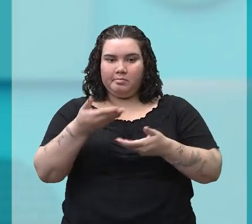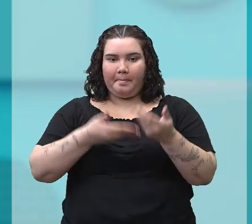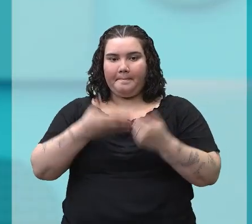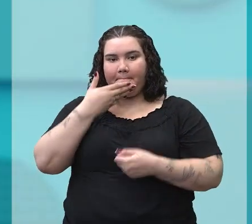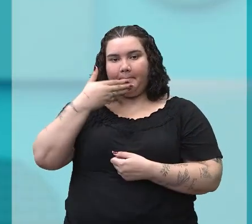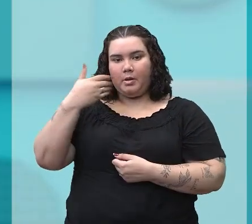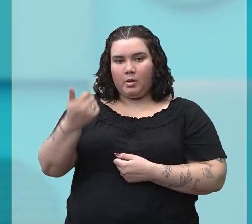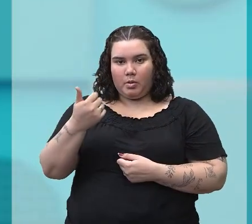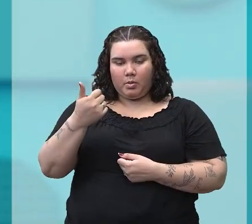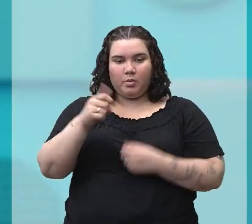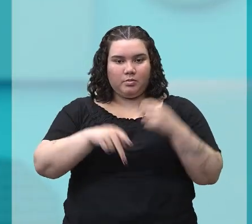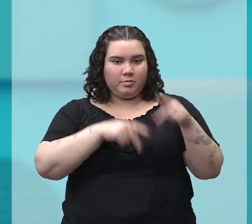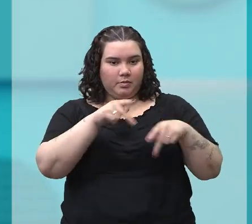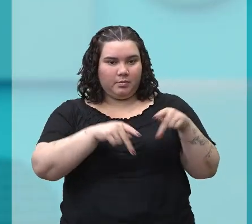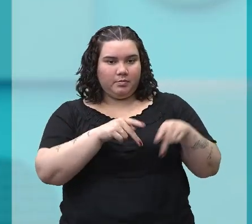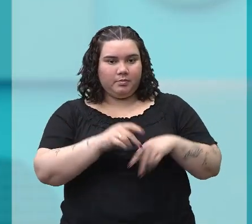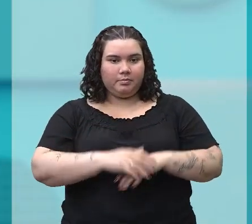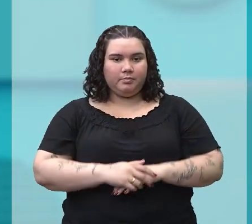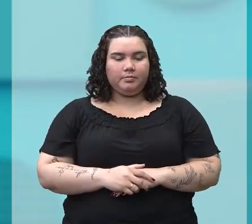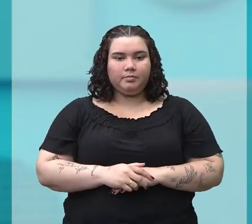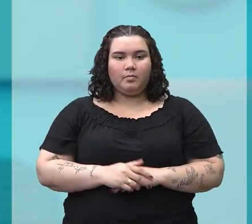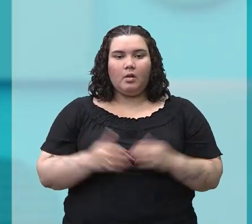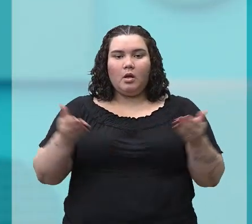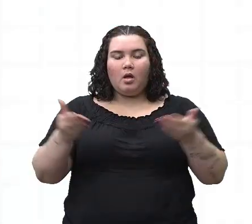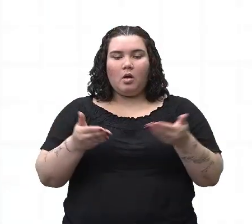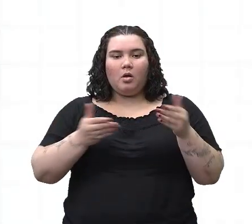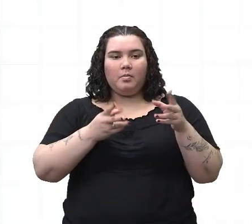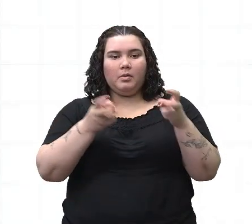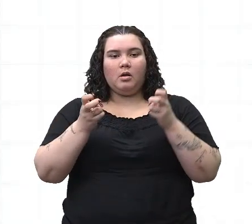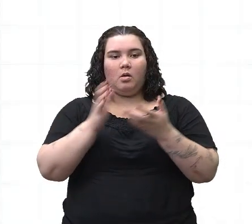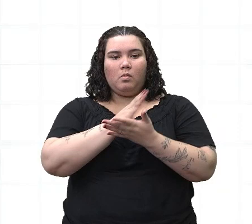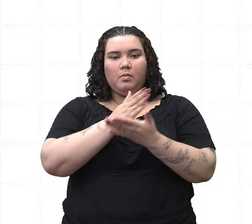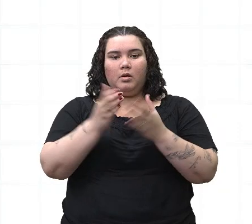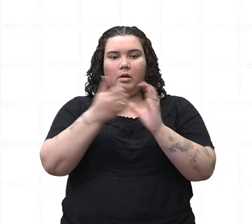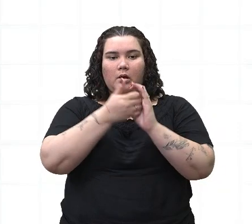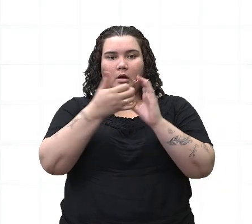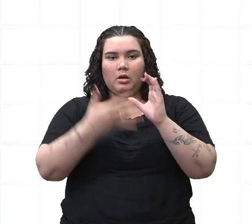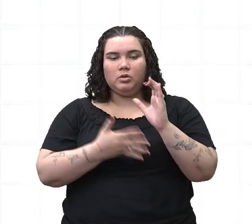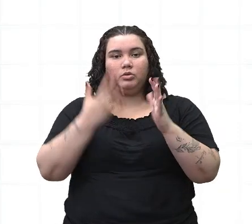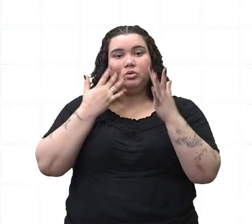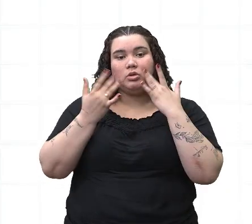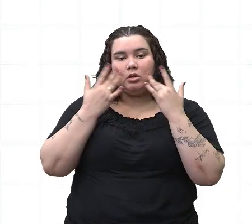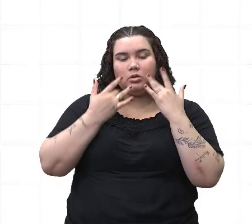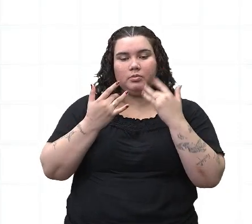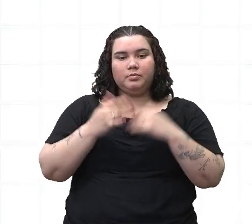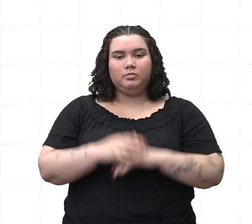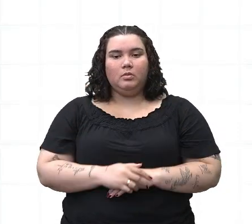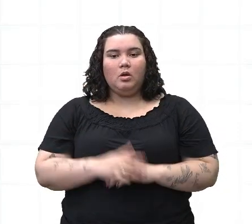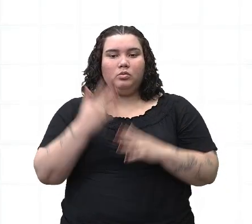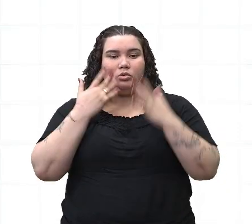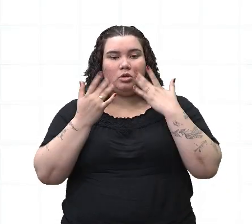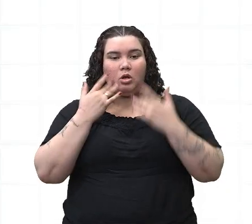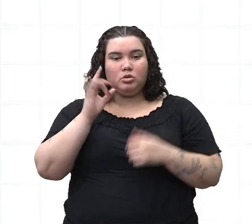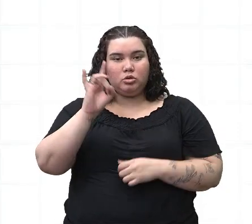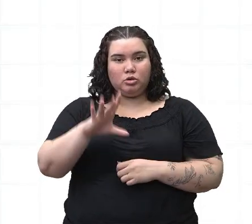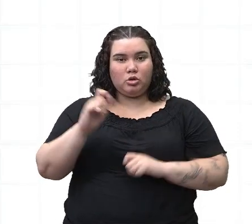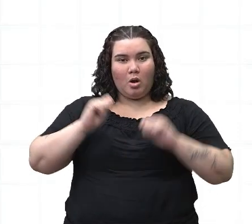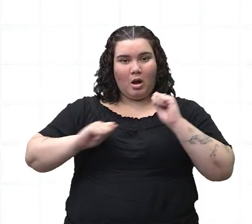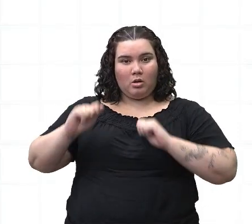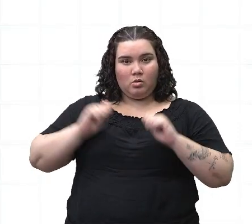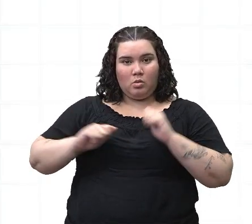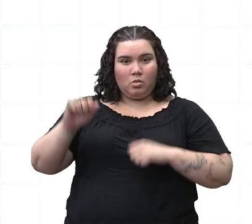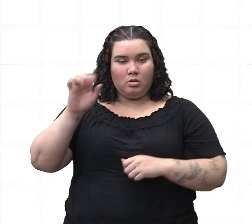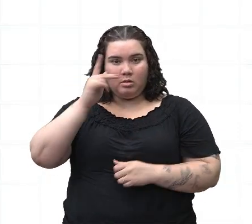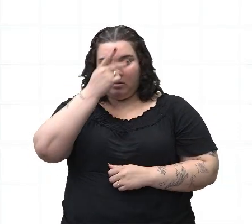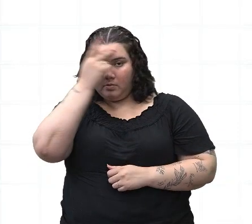com o público. E agora nós vamos falar sobre alguns elementos do teatro. Uma peça teatral não é feita apenas pelos